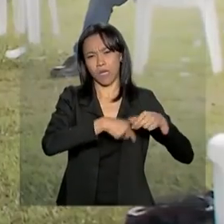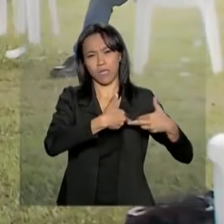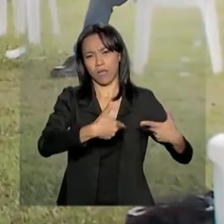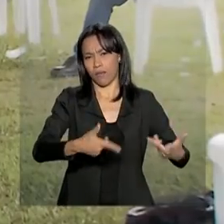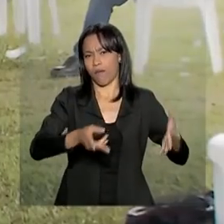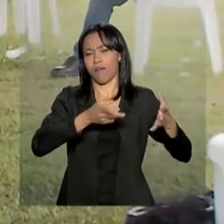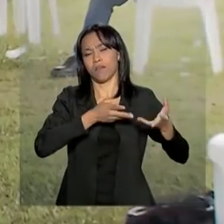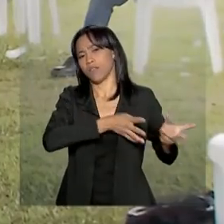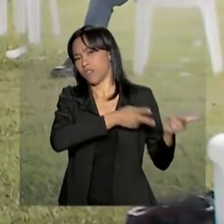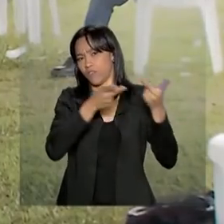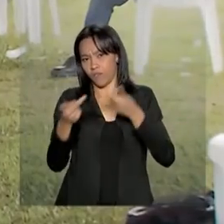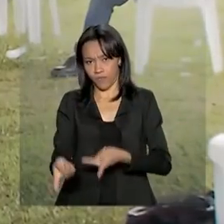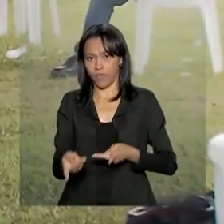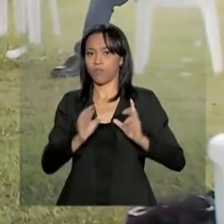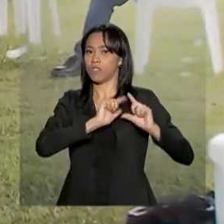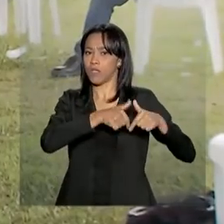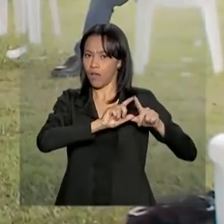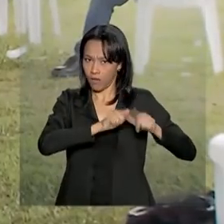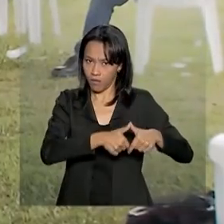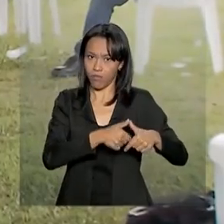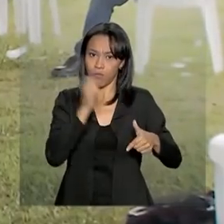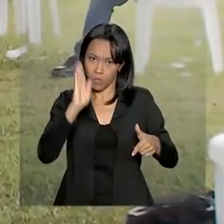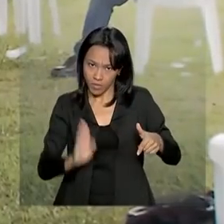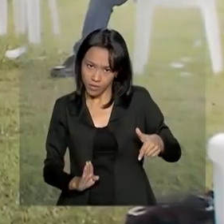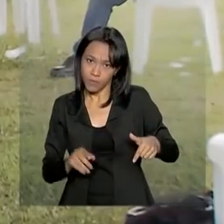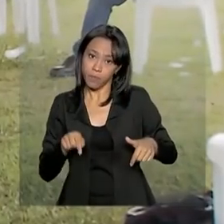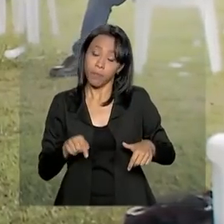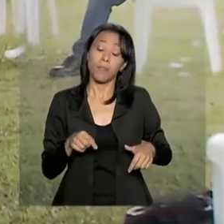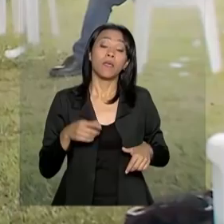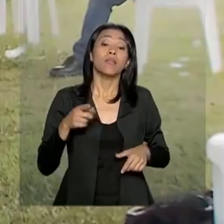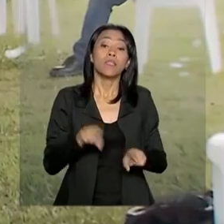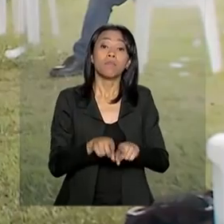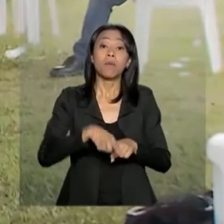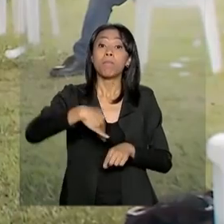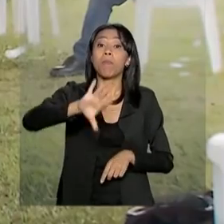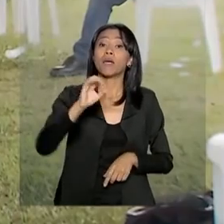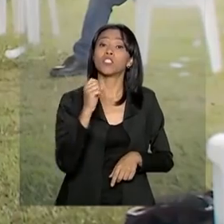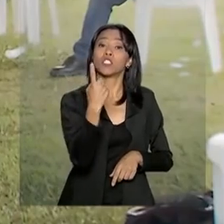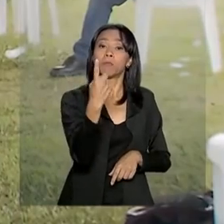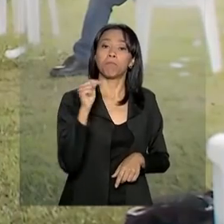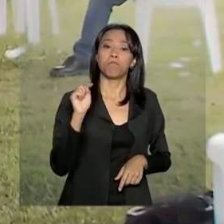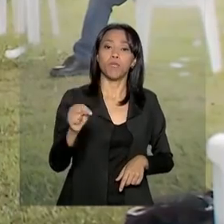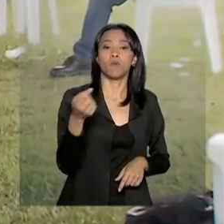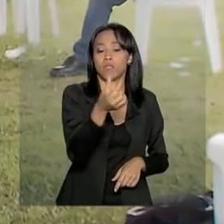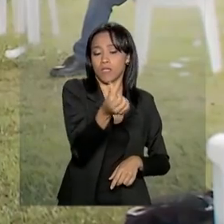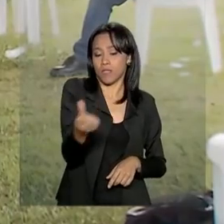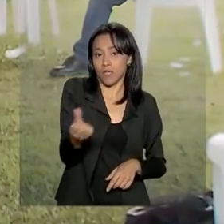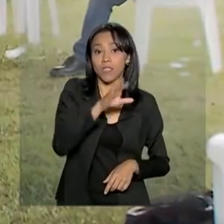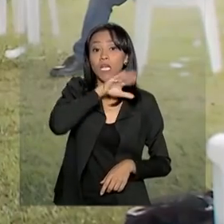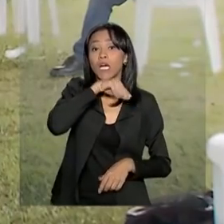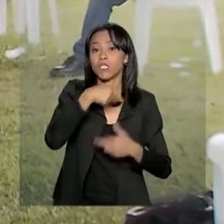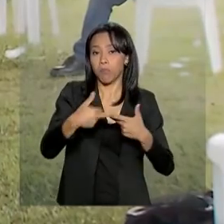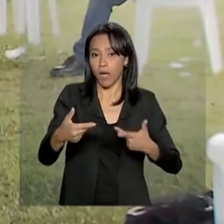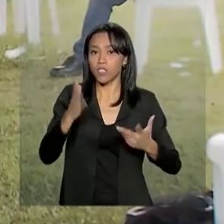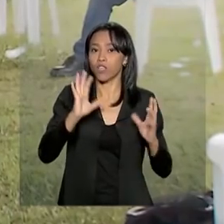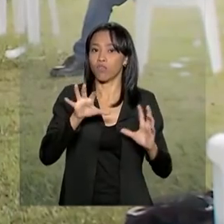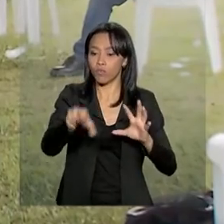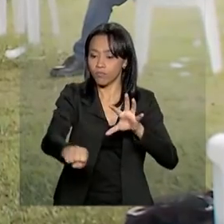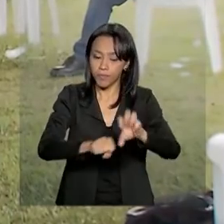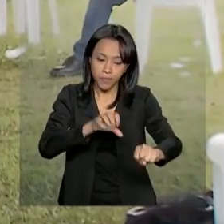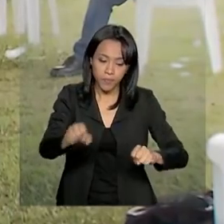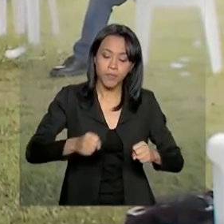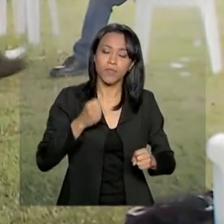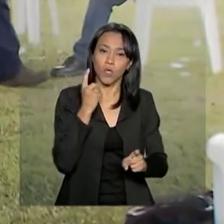de Israel. Também, segundo Pedro Aihara, mais de 1.600 animais foram resgatados e estão sendo cuidados. E,